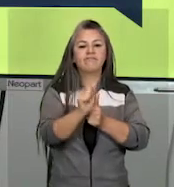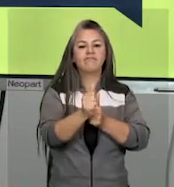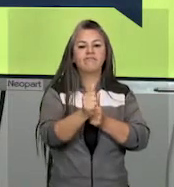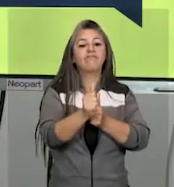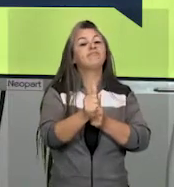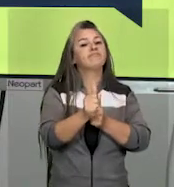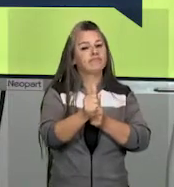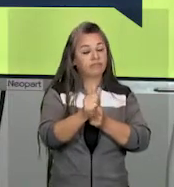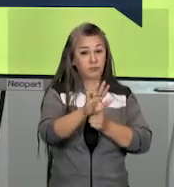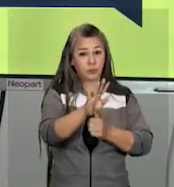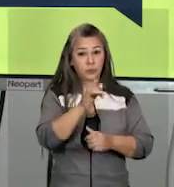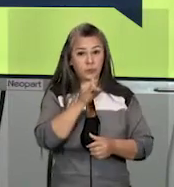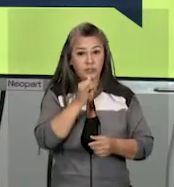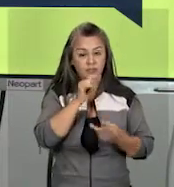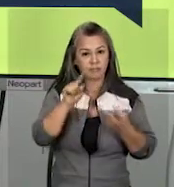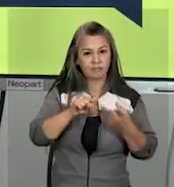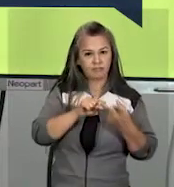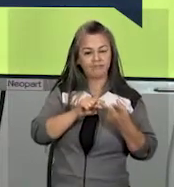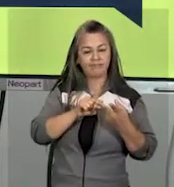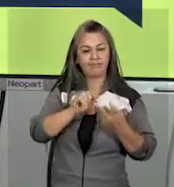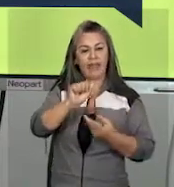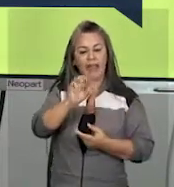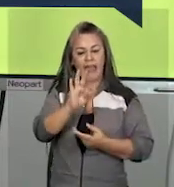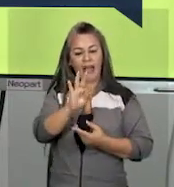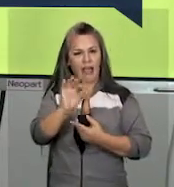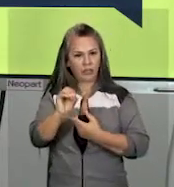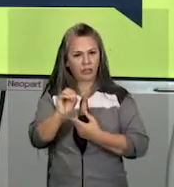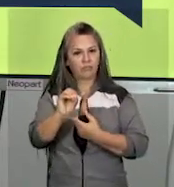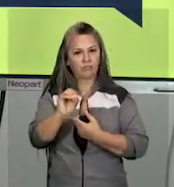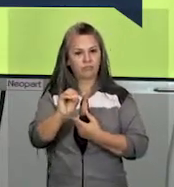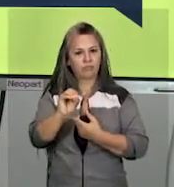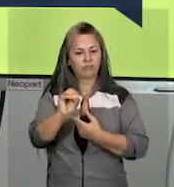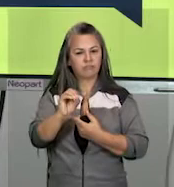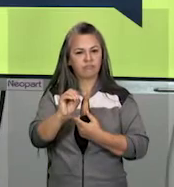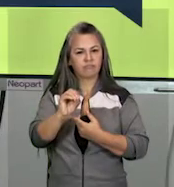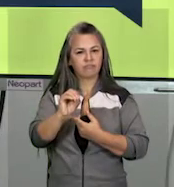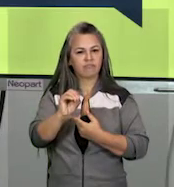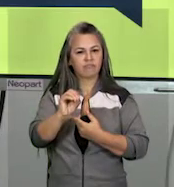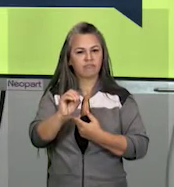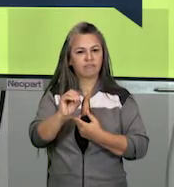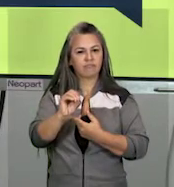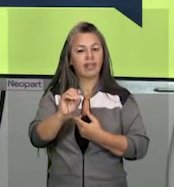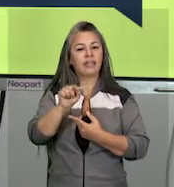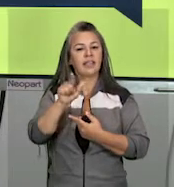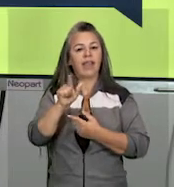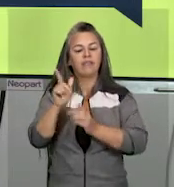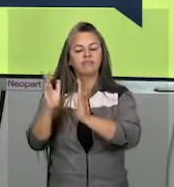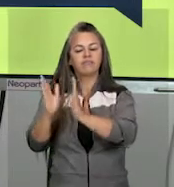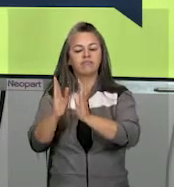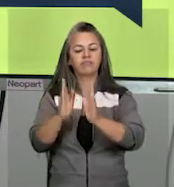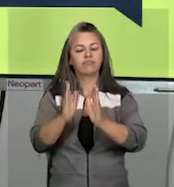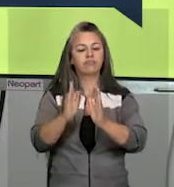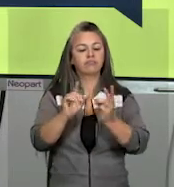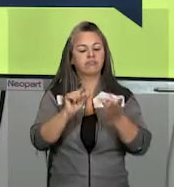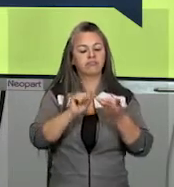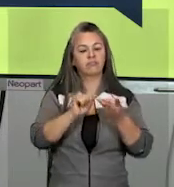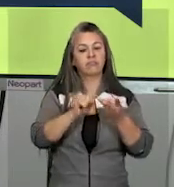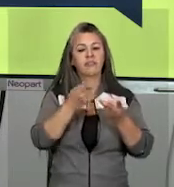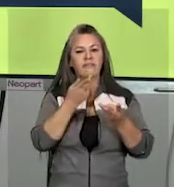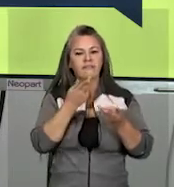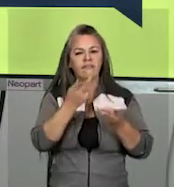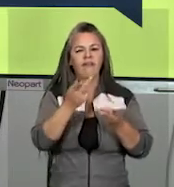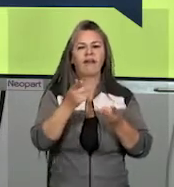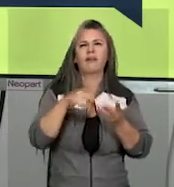O ato e a cena. O ato é um conjunto de cenas. Fala em indicações cênicas, são as